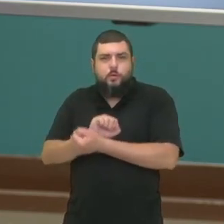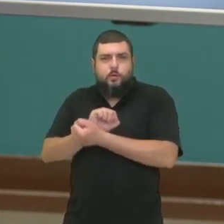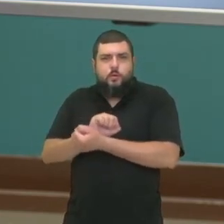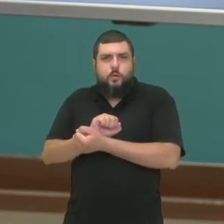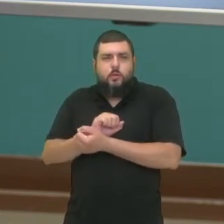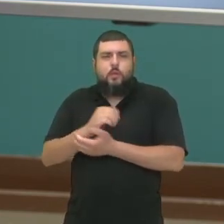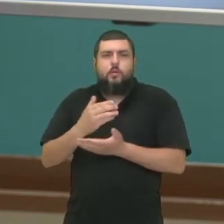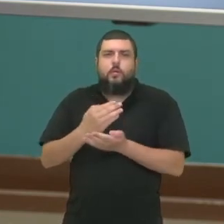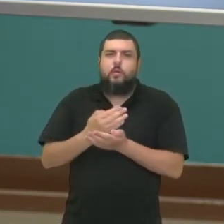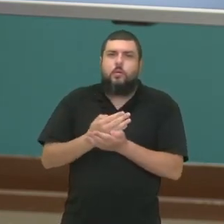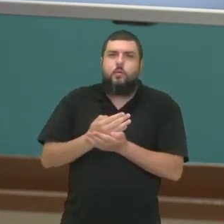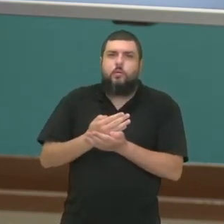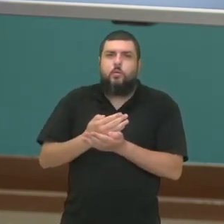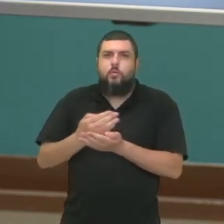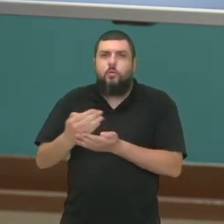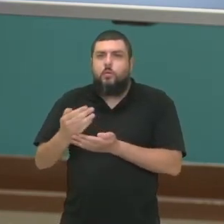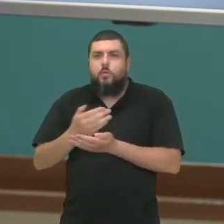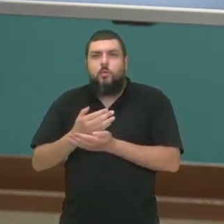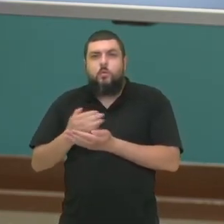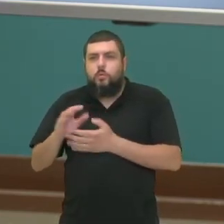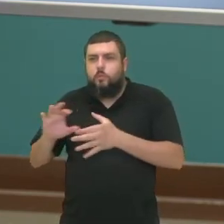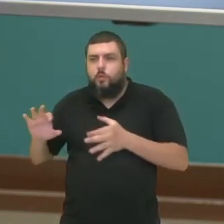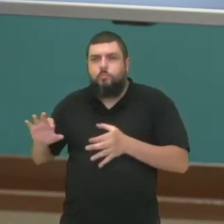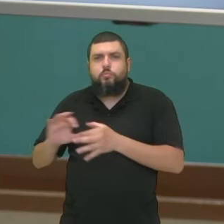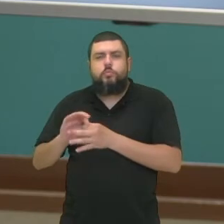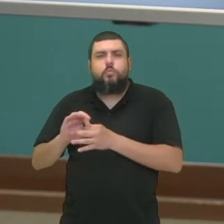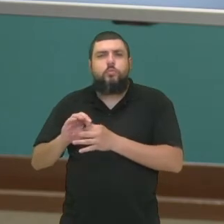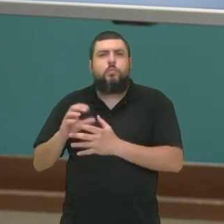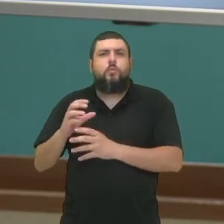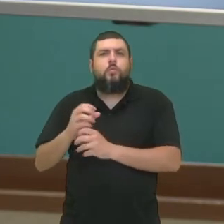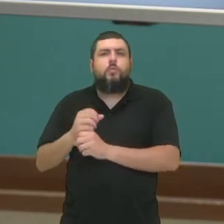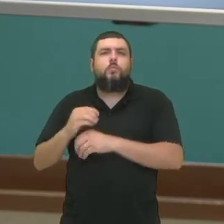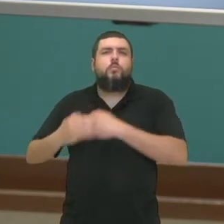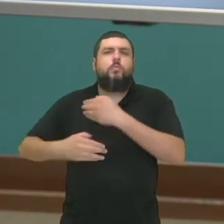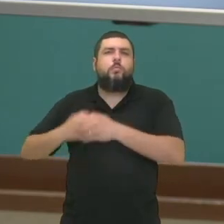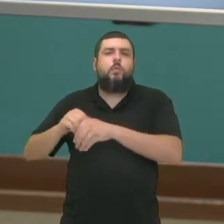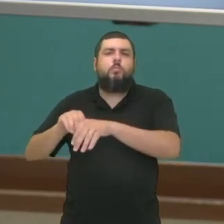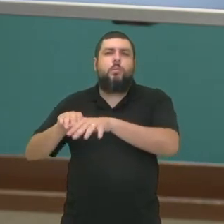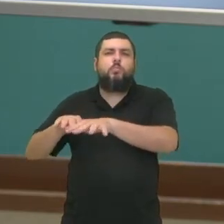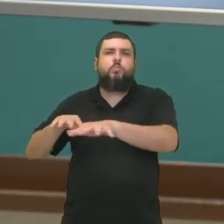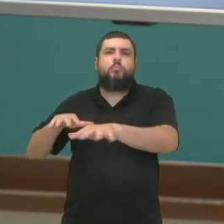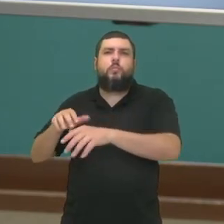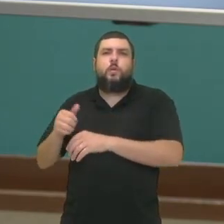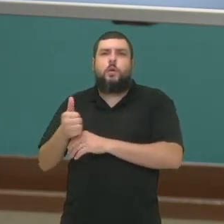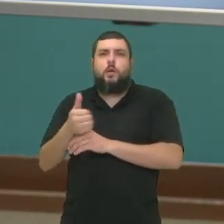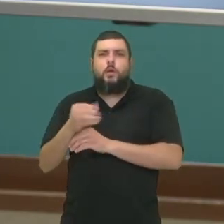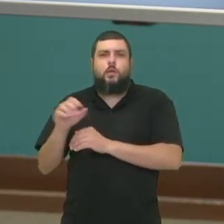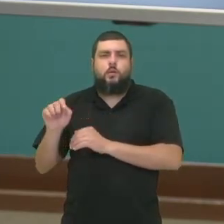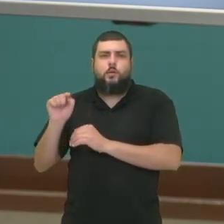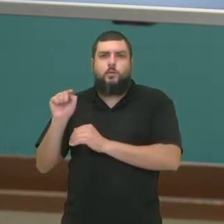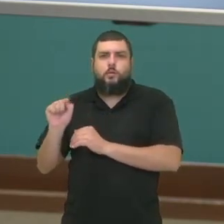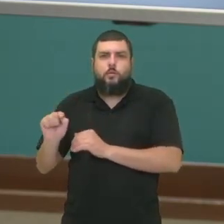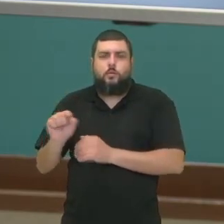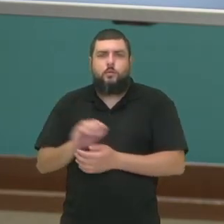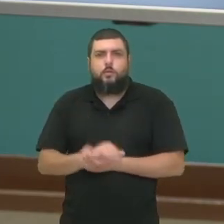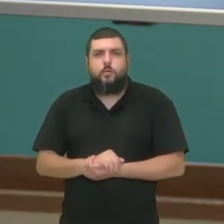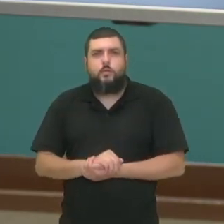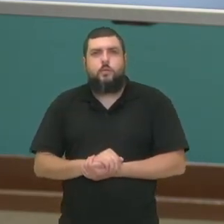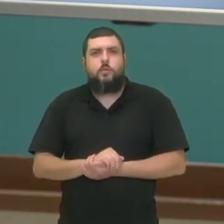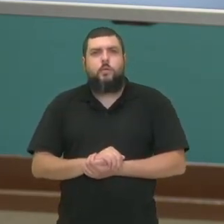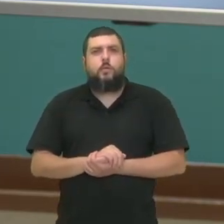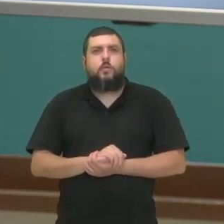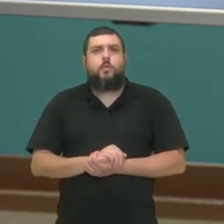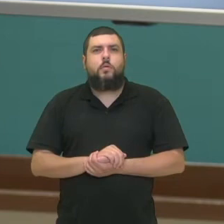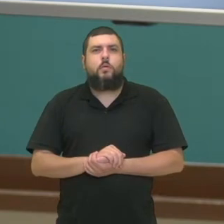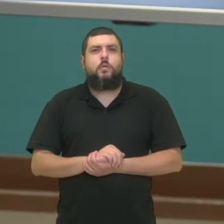movimento, e quando viram, gente, mais de 100 mil combatentes estavam sob a liderança de Espartaco. E após muitas vitórias, houve